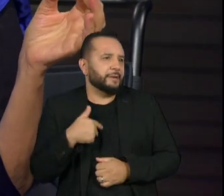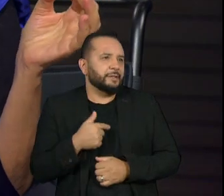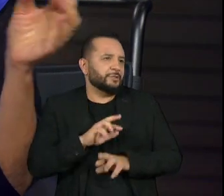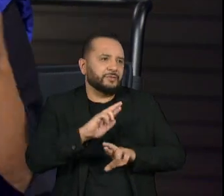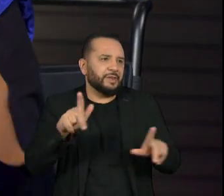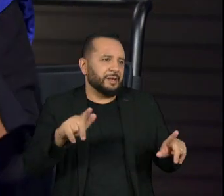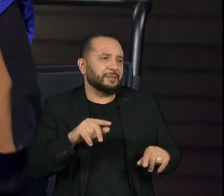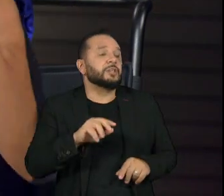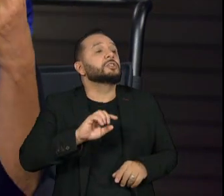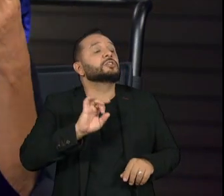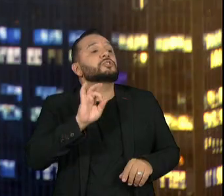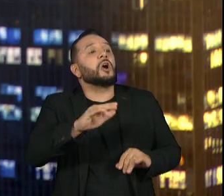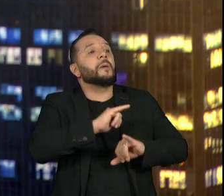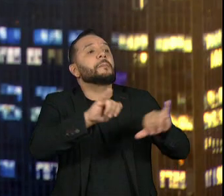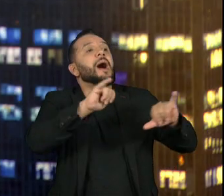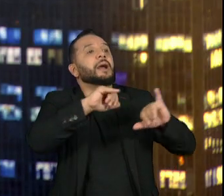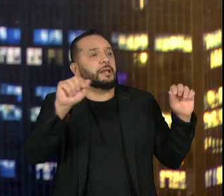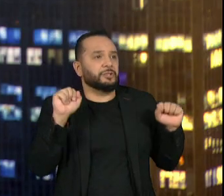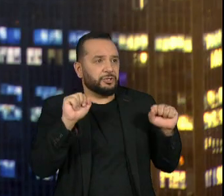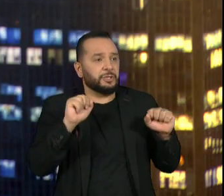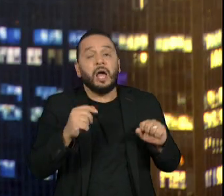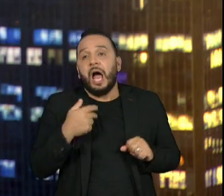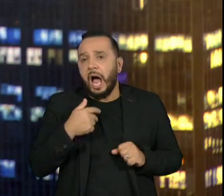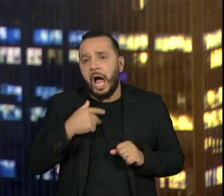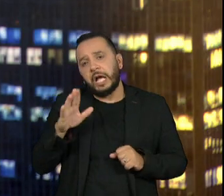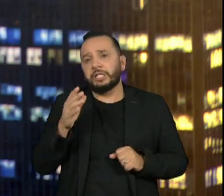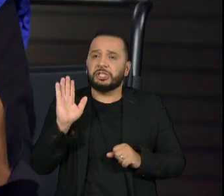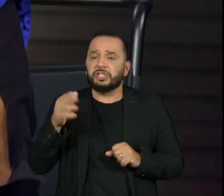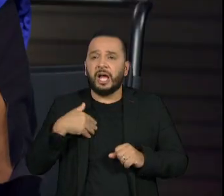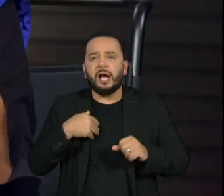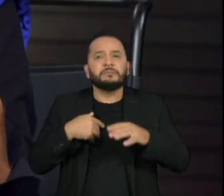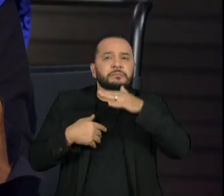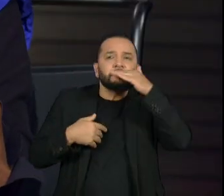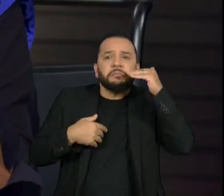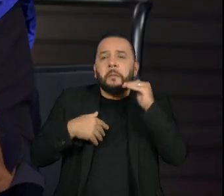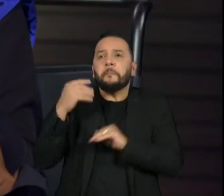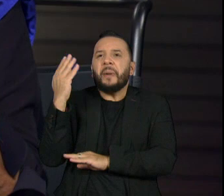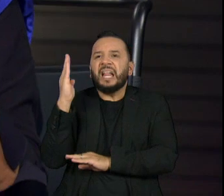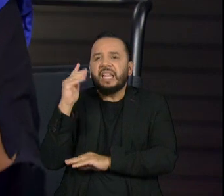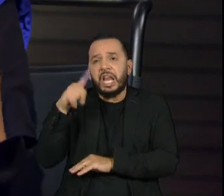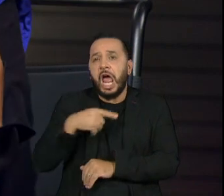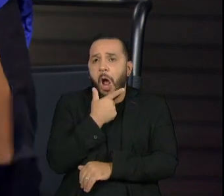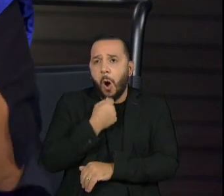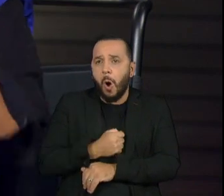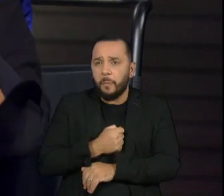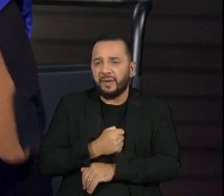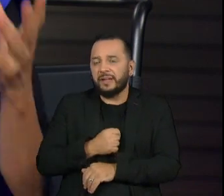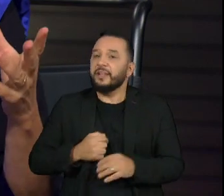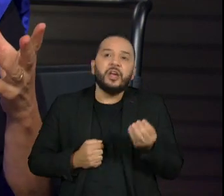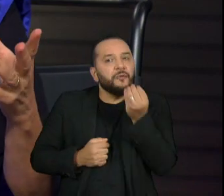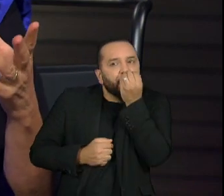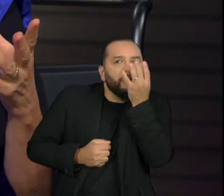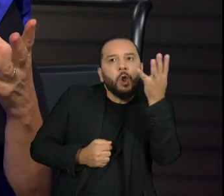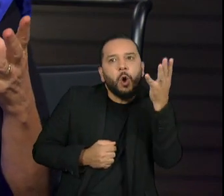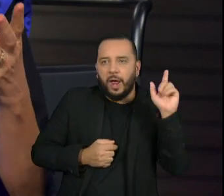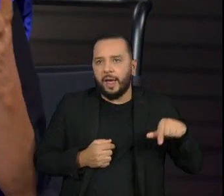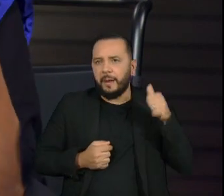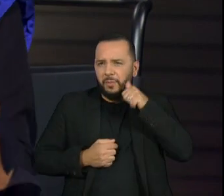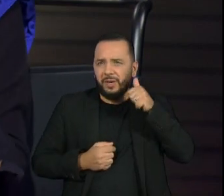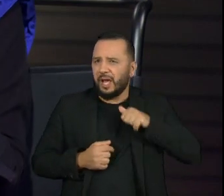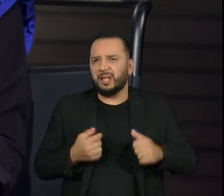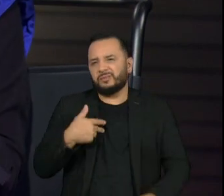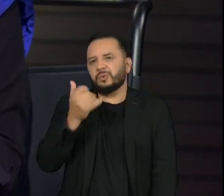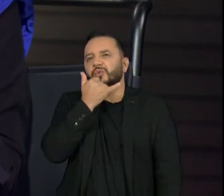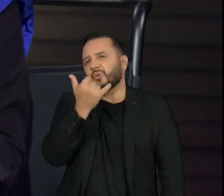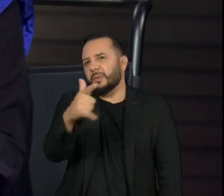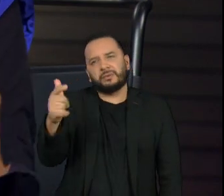marketing. A gente não pode falar que um amadeirado, ou um cítrico, ou um floral é homem ou mulher, não existe isso. Então,